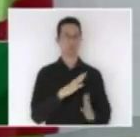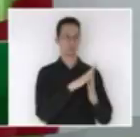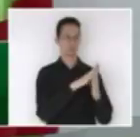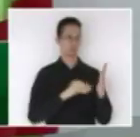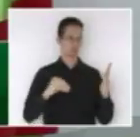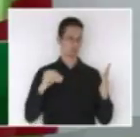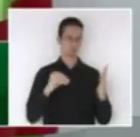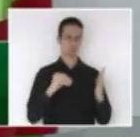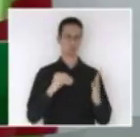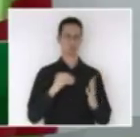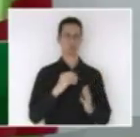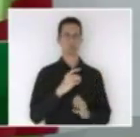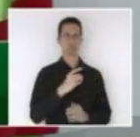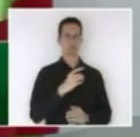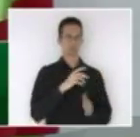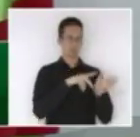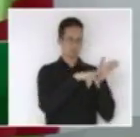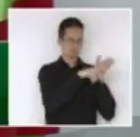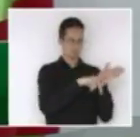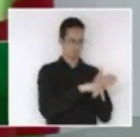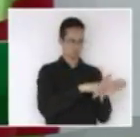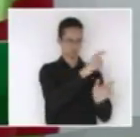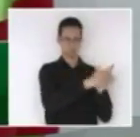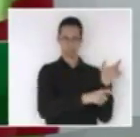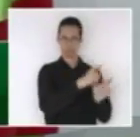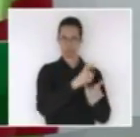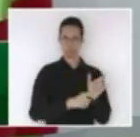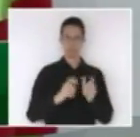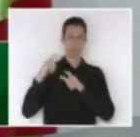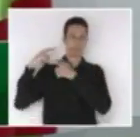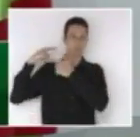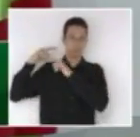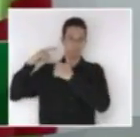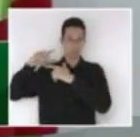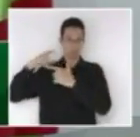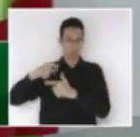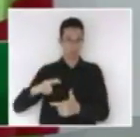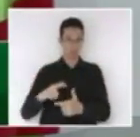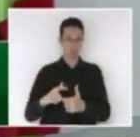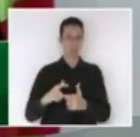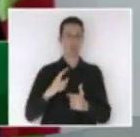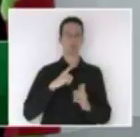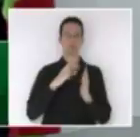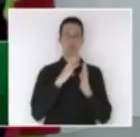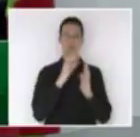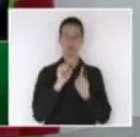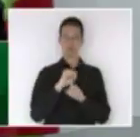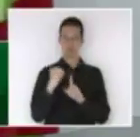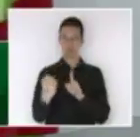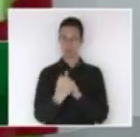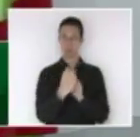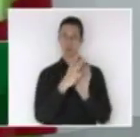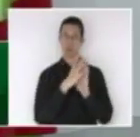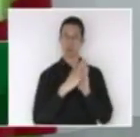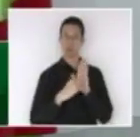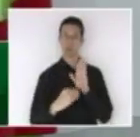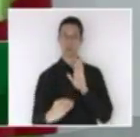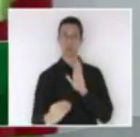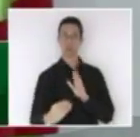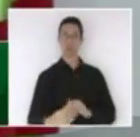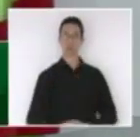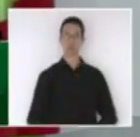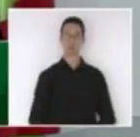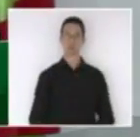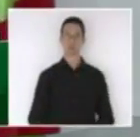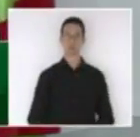o tradicionalismo, meus senhores, é um exemplo para a sociedade. Com essa